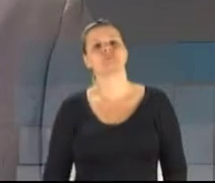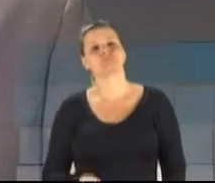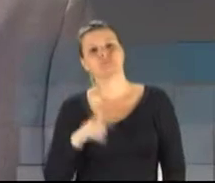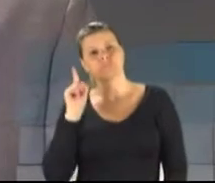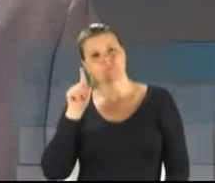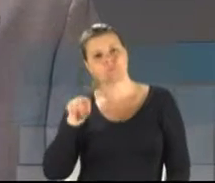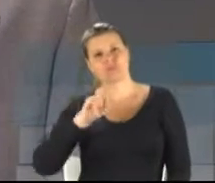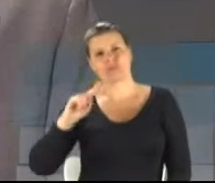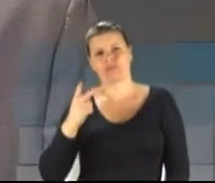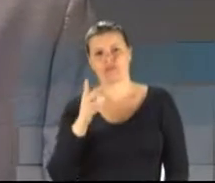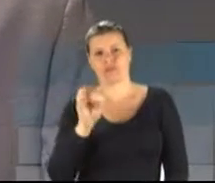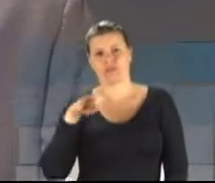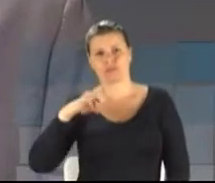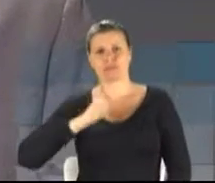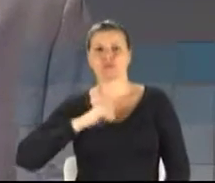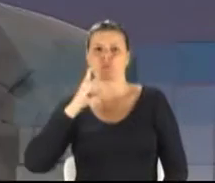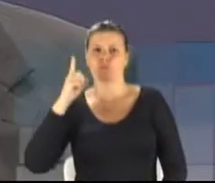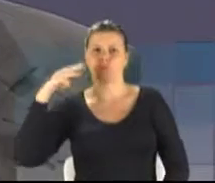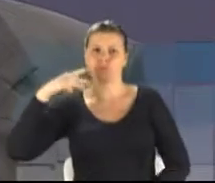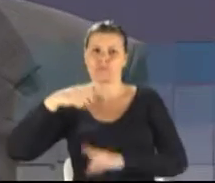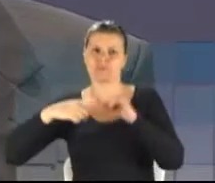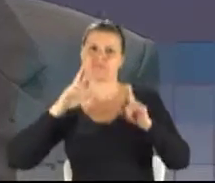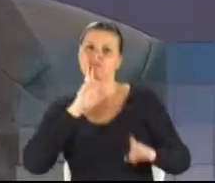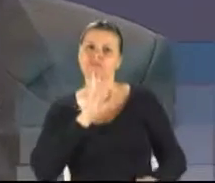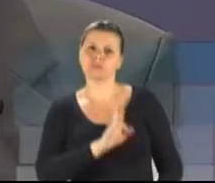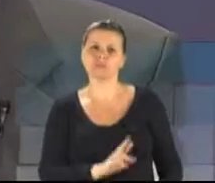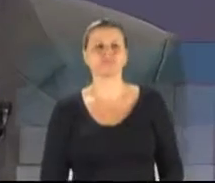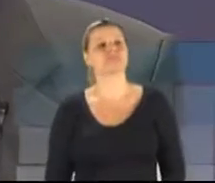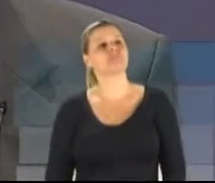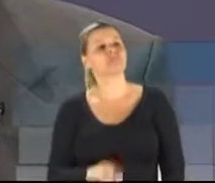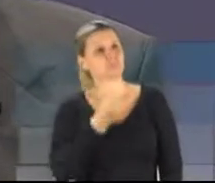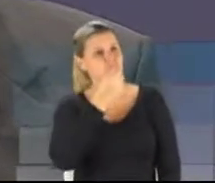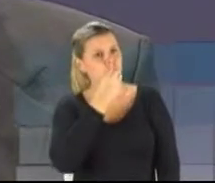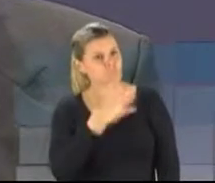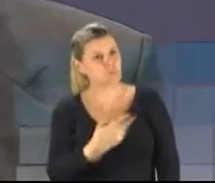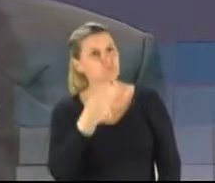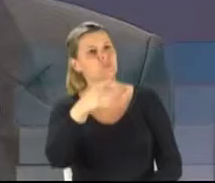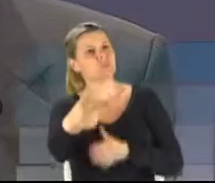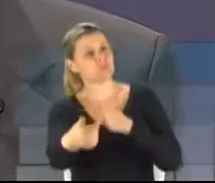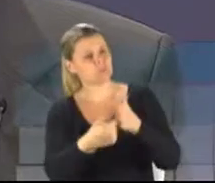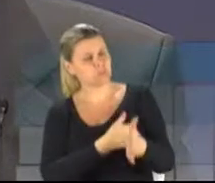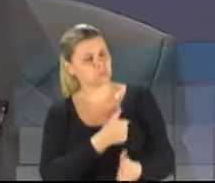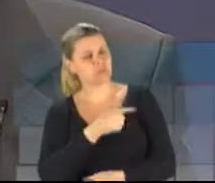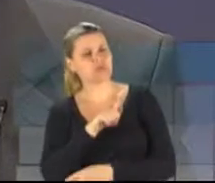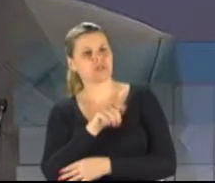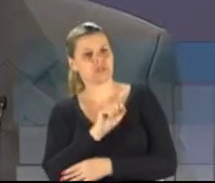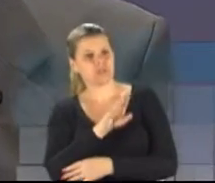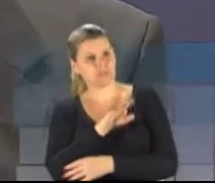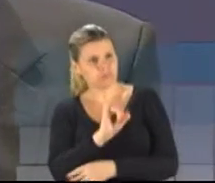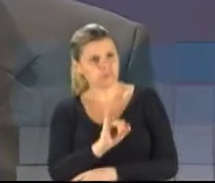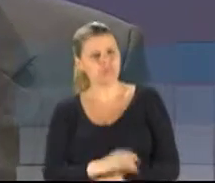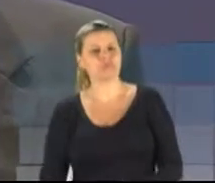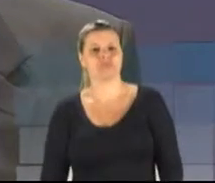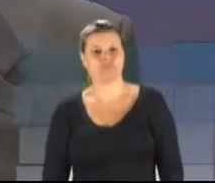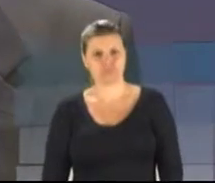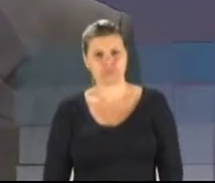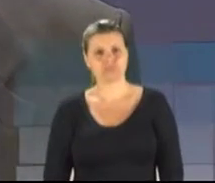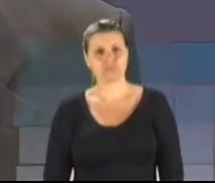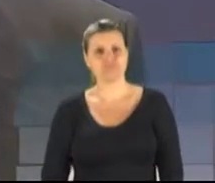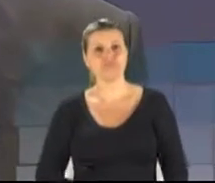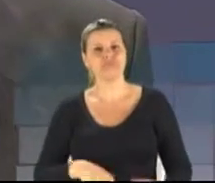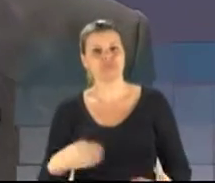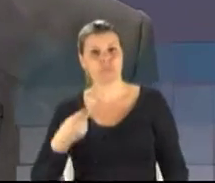Souza 1 minuto e meio para a resposta muitoo boa a sua pergunta Gabi eh o